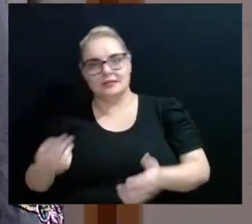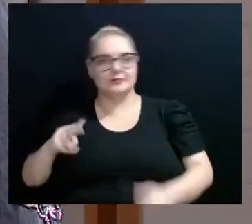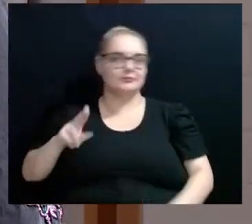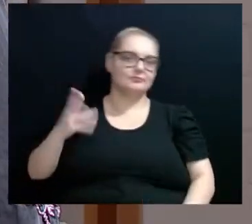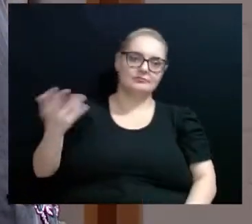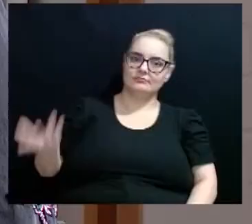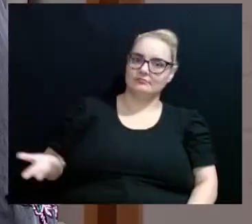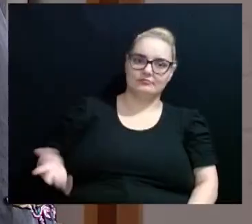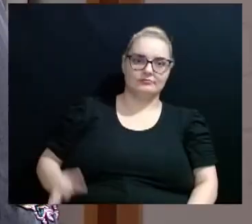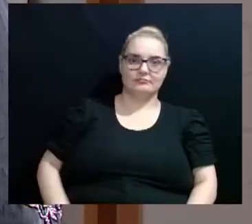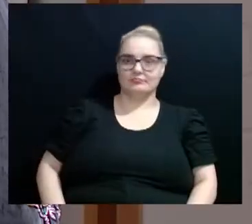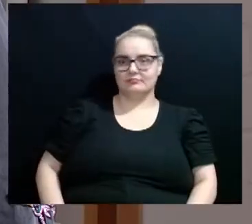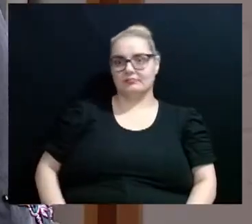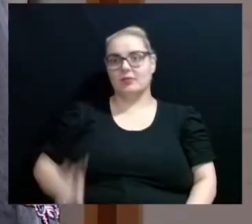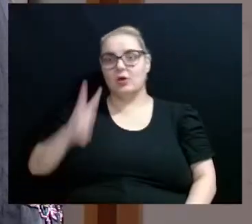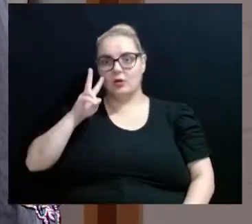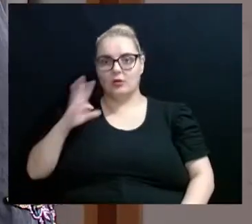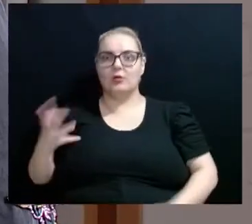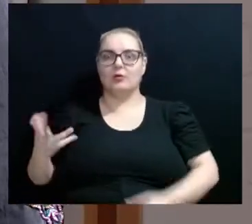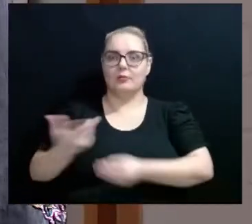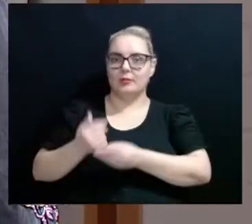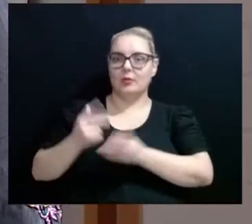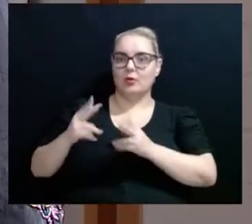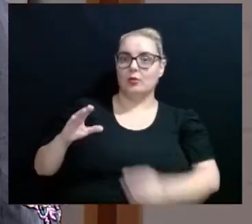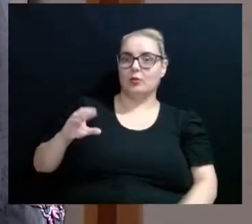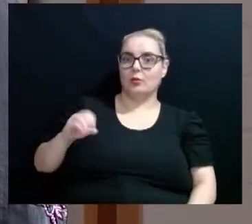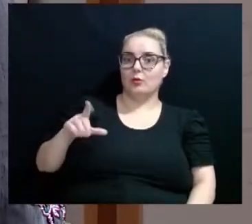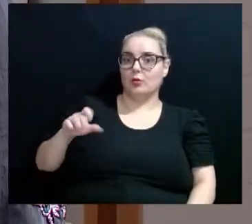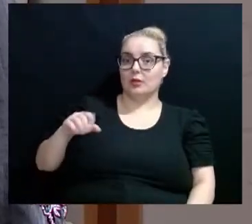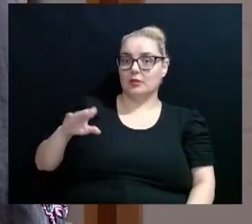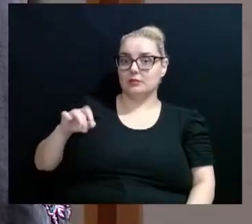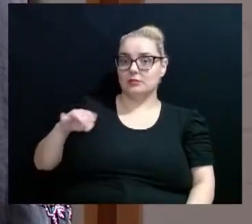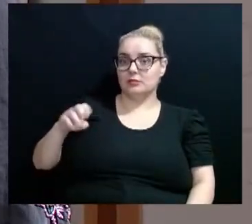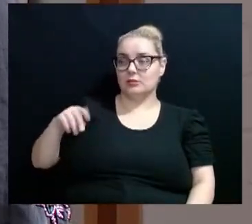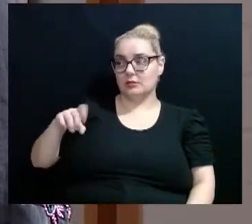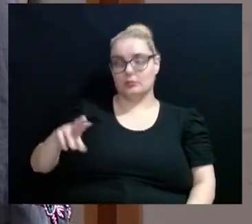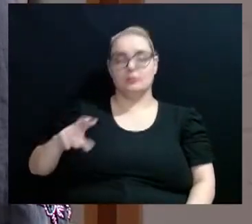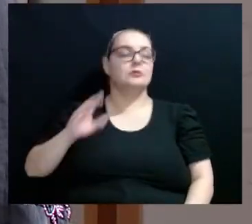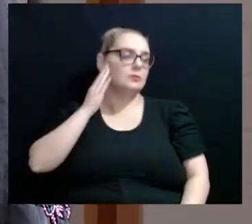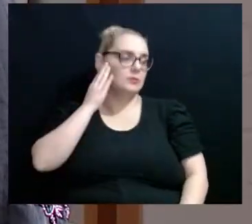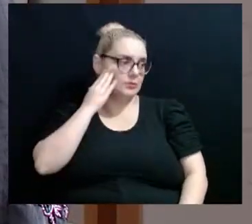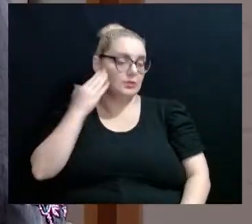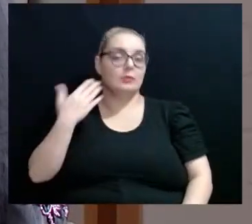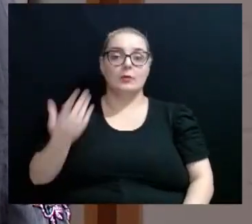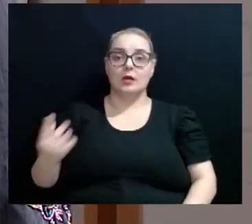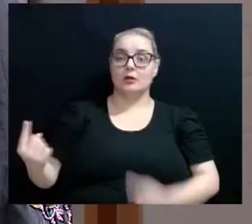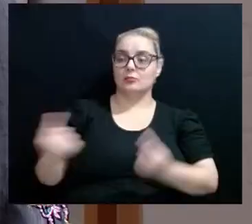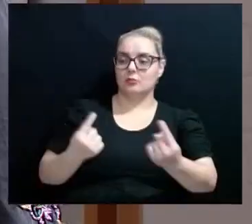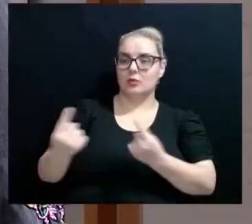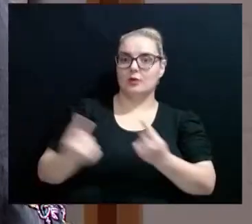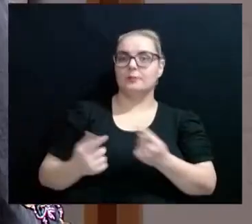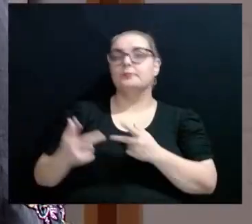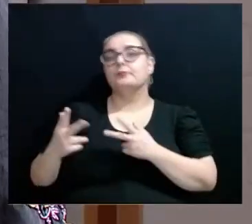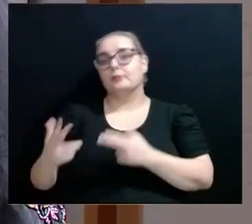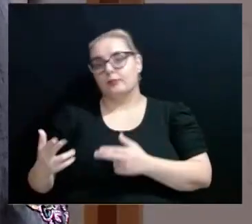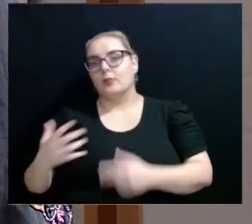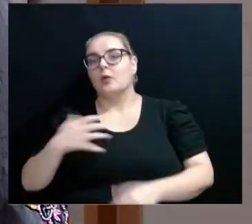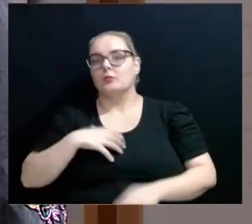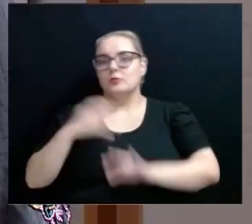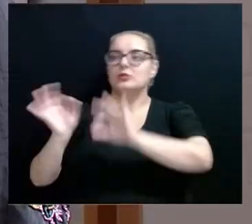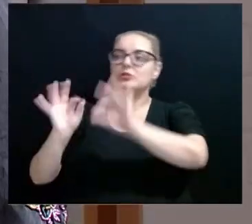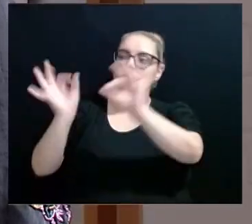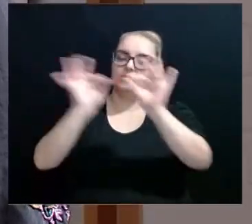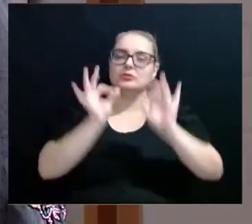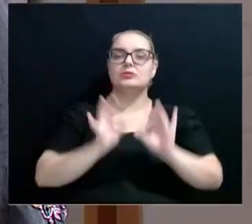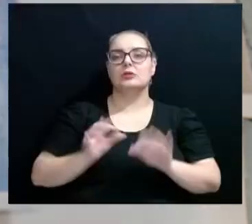técnica ou olha o artista como um colecionador. Correto. Mas é muito procurado como uma forma